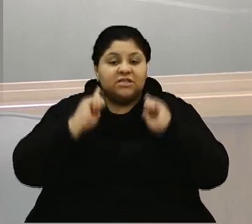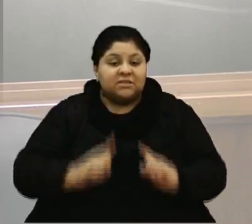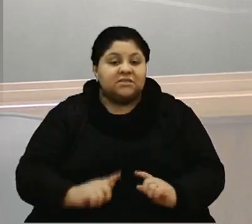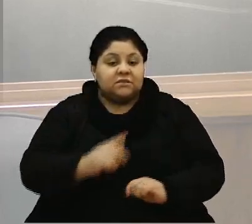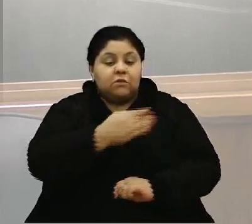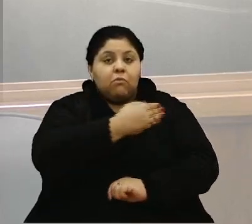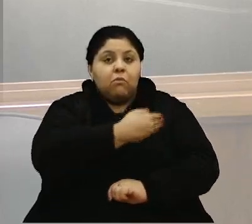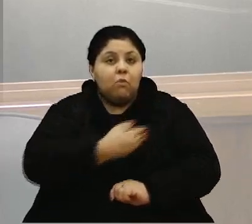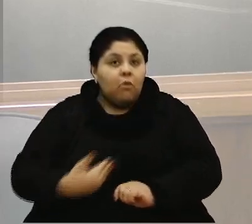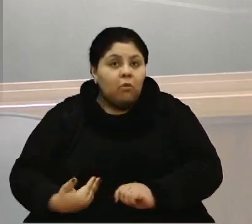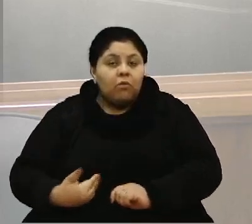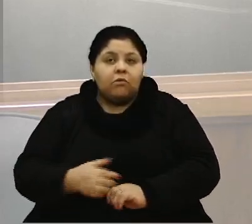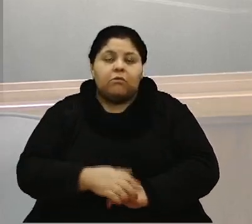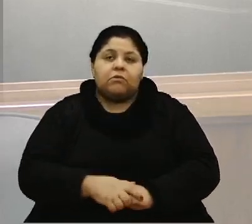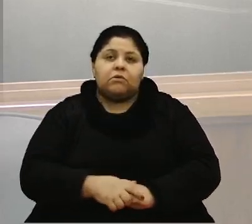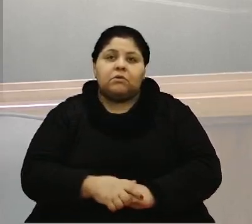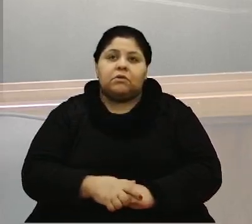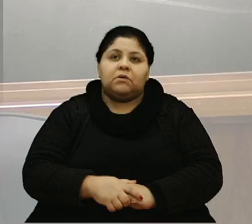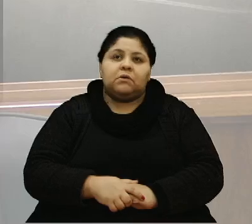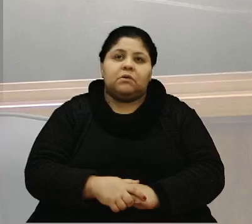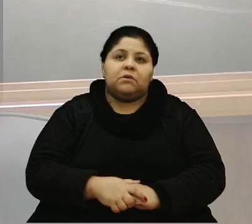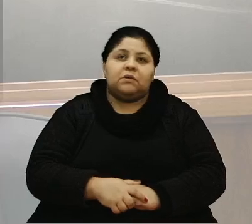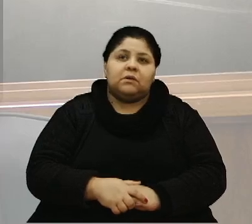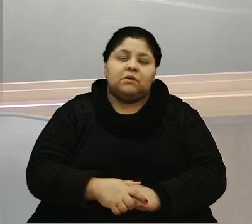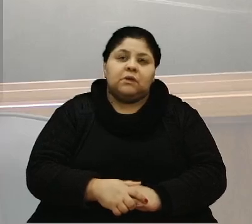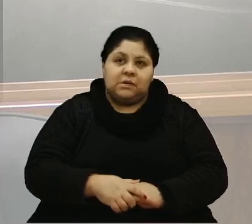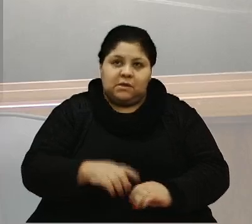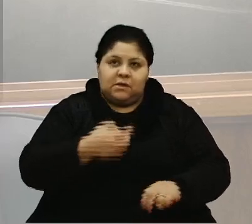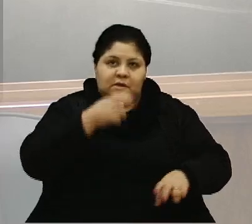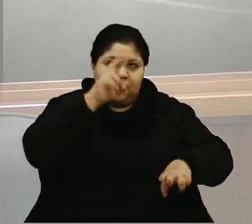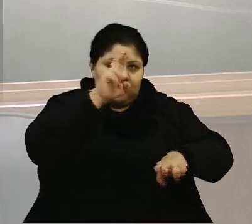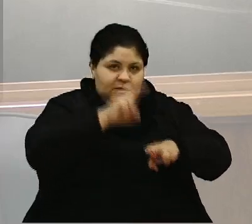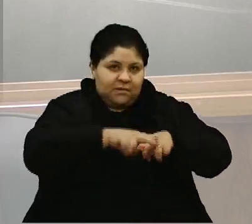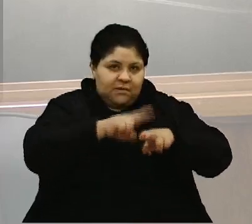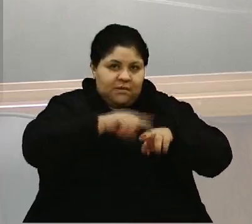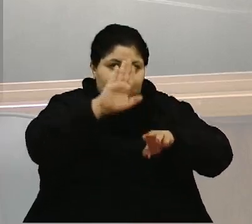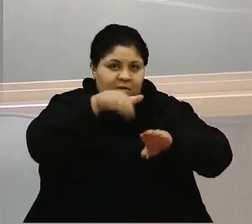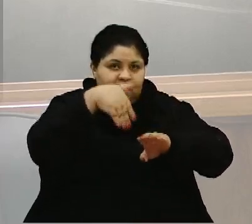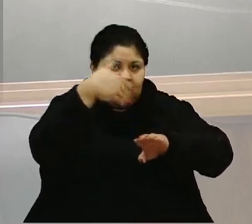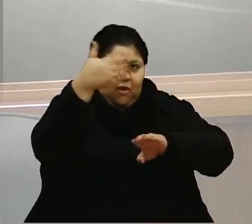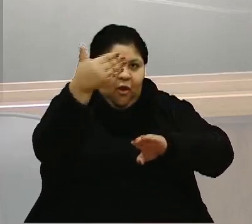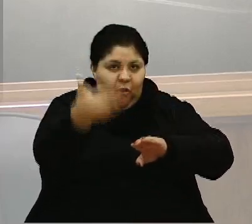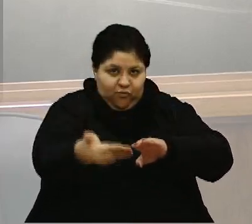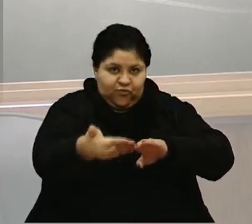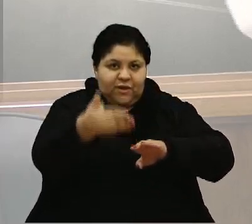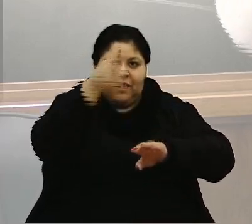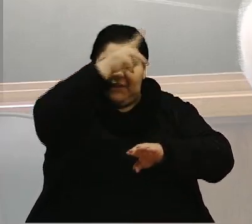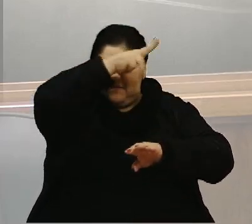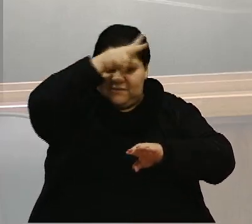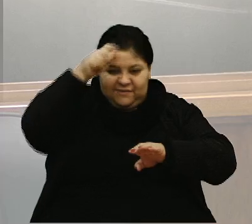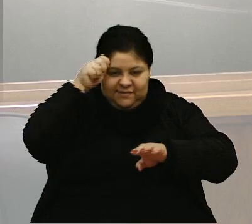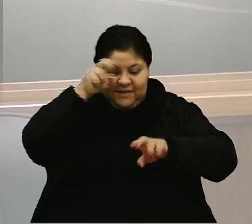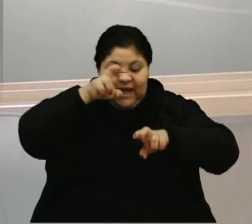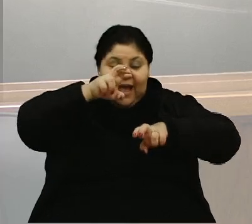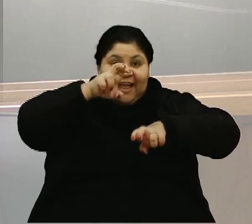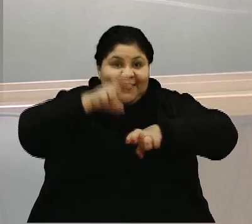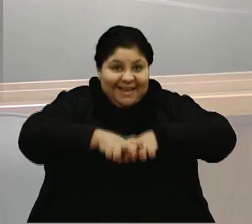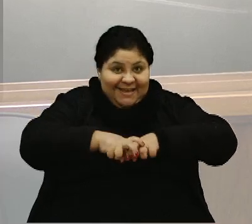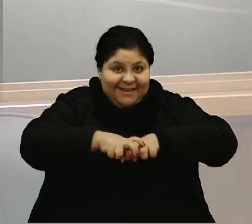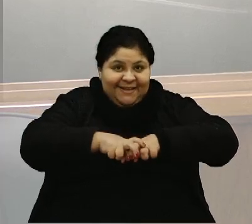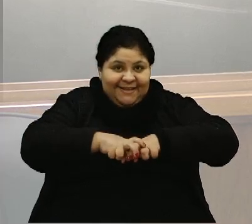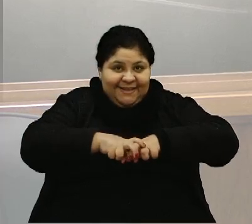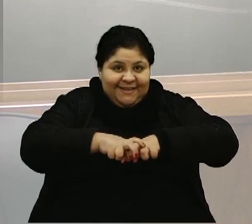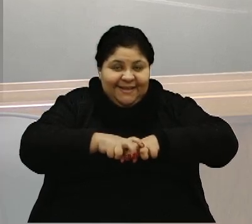pública. Aquela cadeira ali, do outro lado do Paço Municipal, ela serve